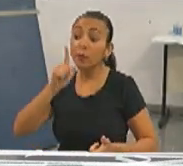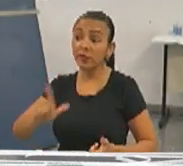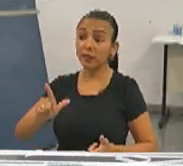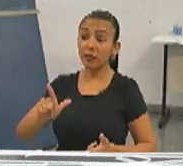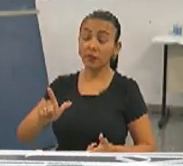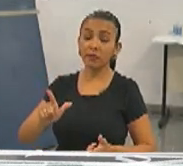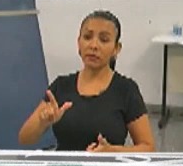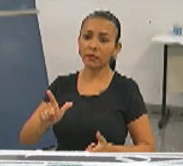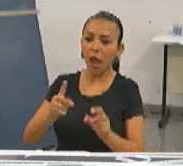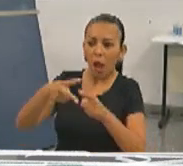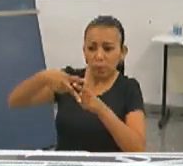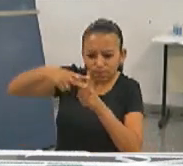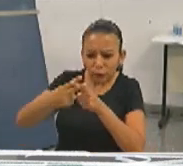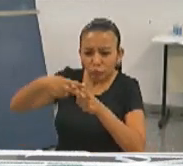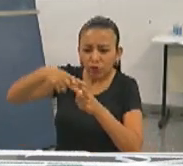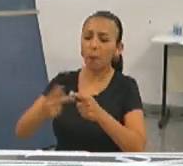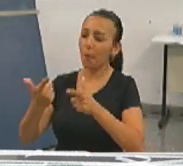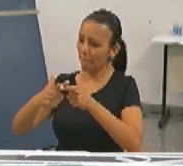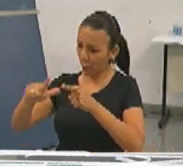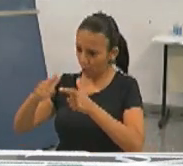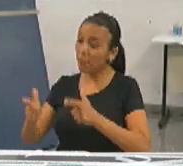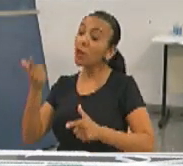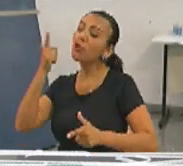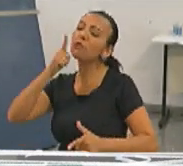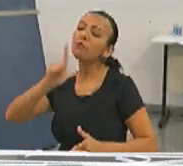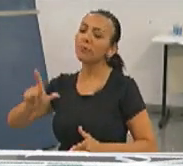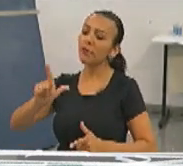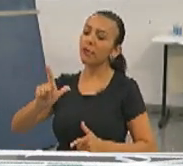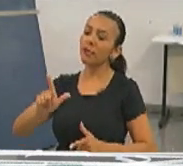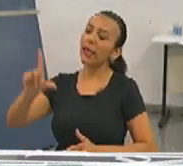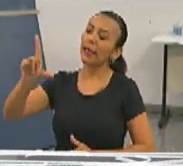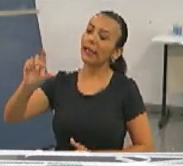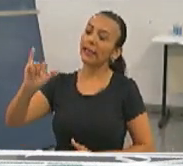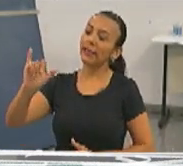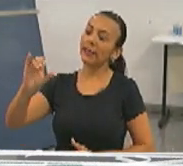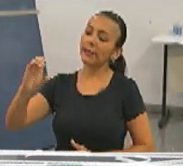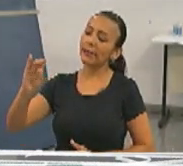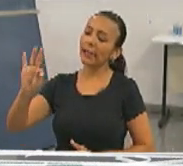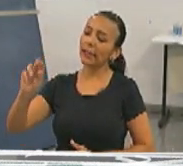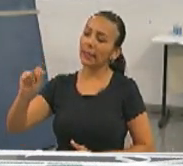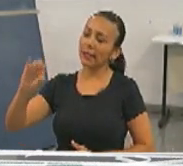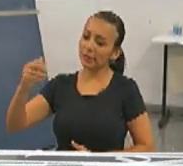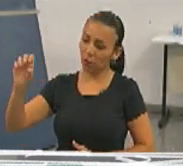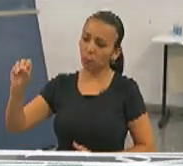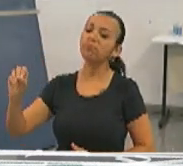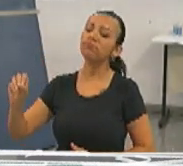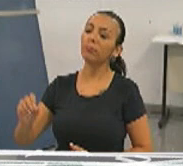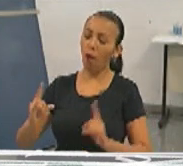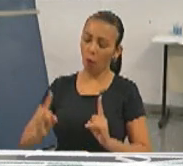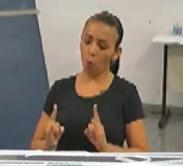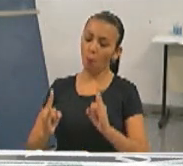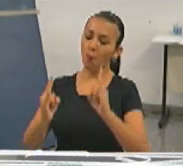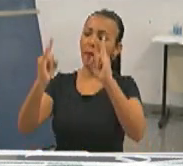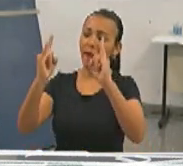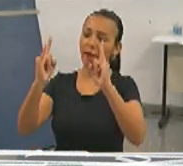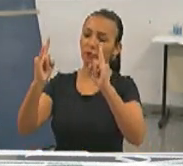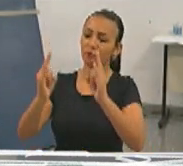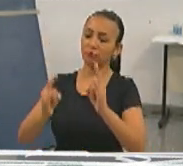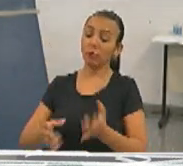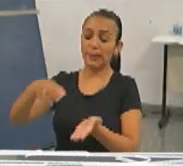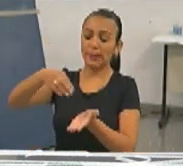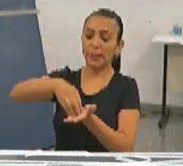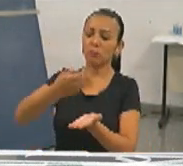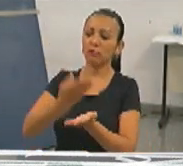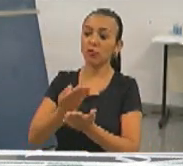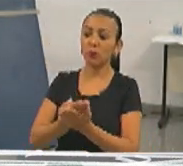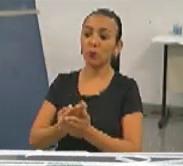problemas, ajustamos os problemas e conseguimos fazer a licitação do prédio centro de estudo. O problema foi, fizemos